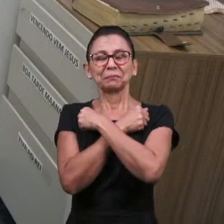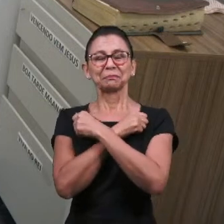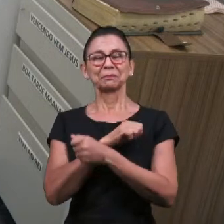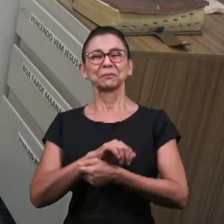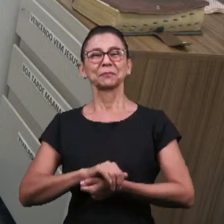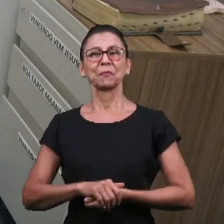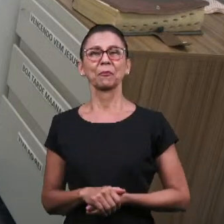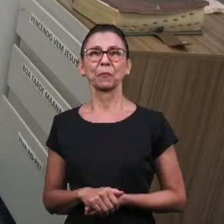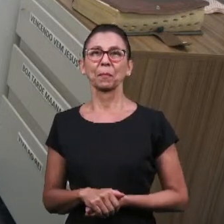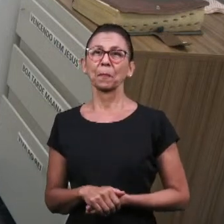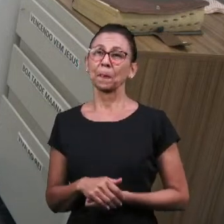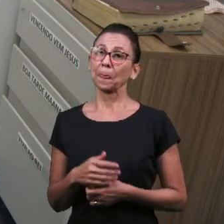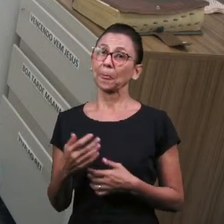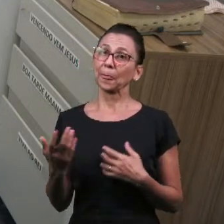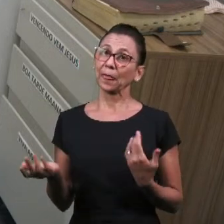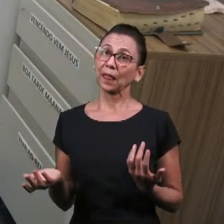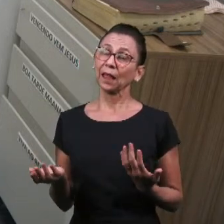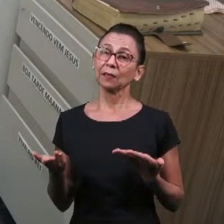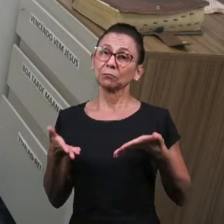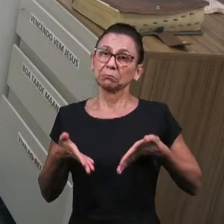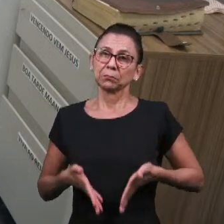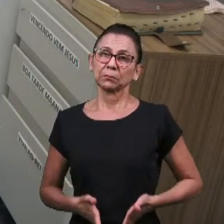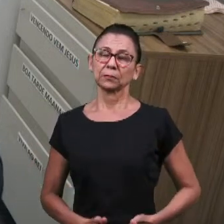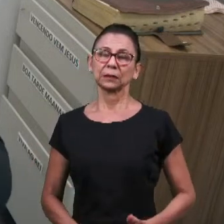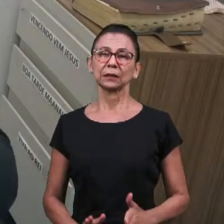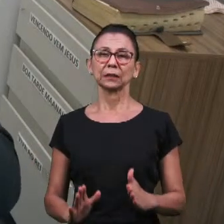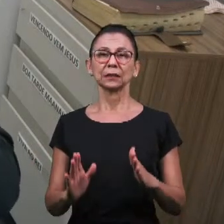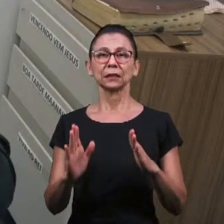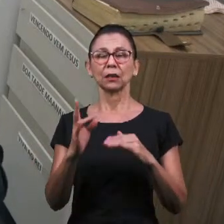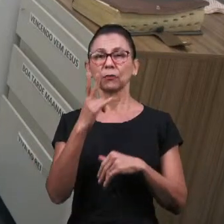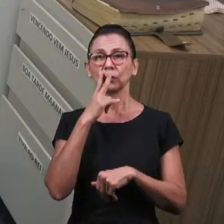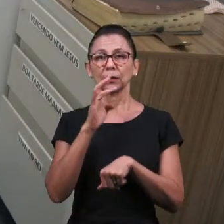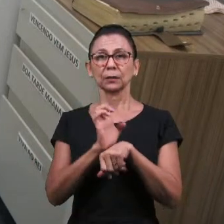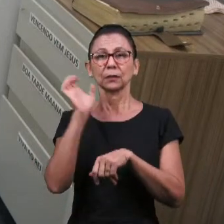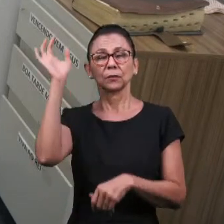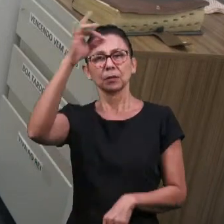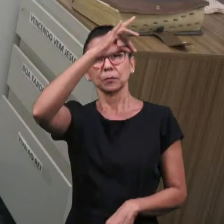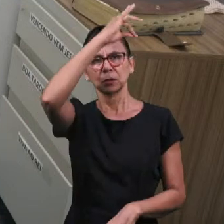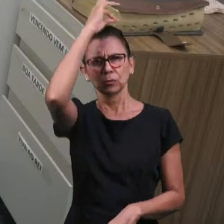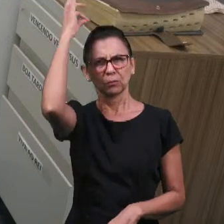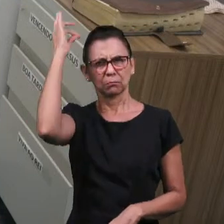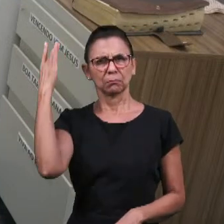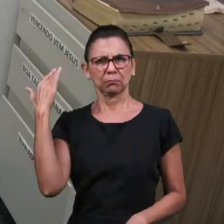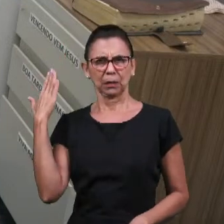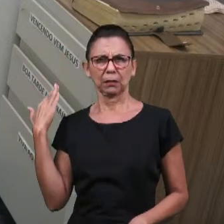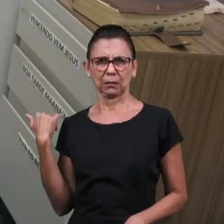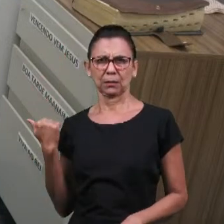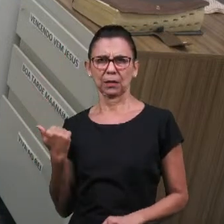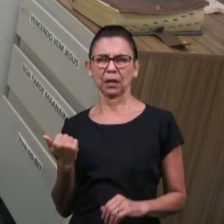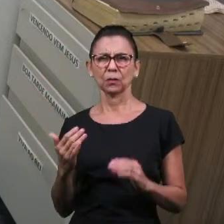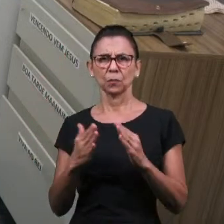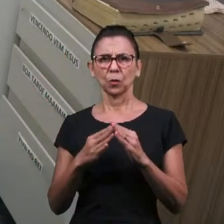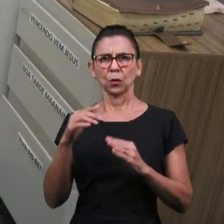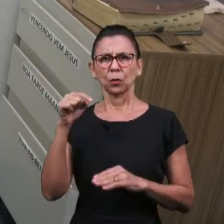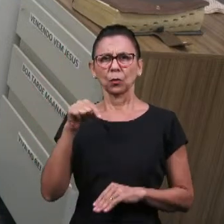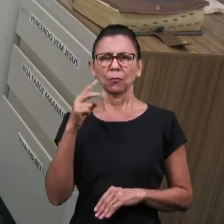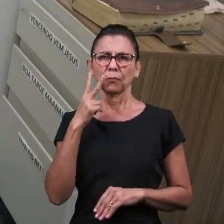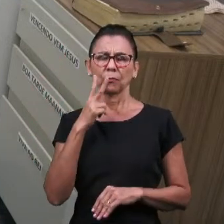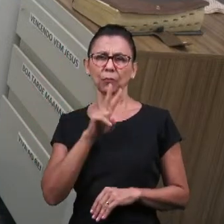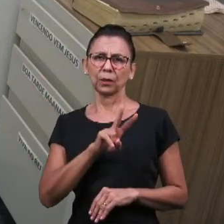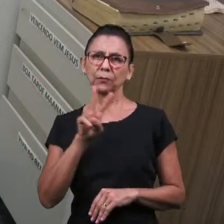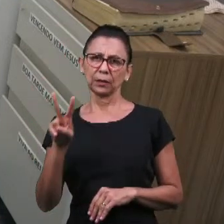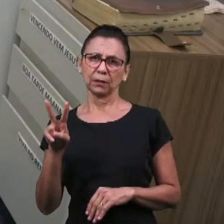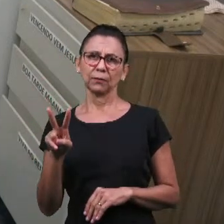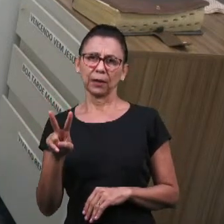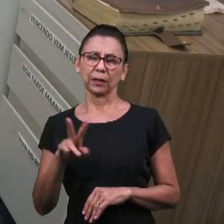ele é natural de Vitória, no estado do Espírito Santo, já morou em Vila Velha, mas há 19 anos que ele mora ali